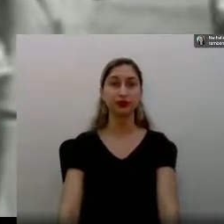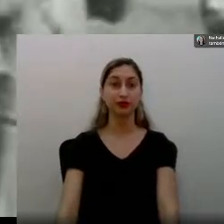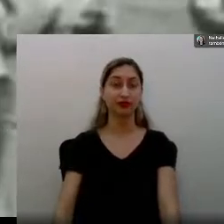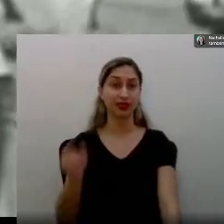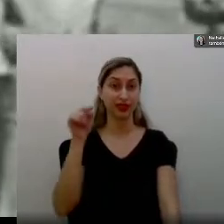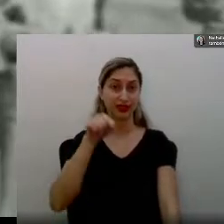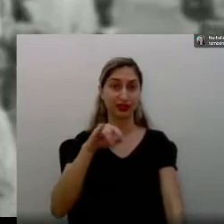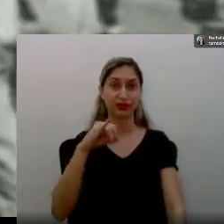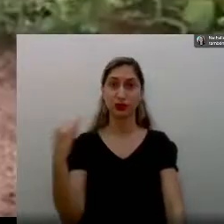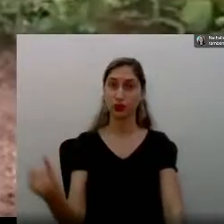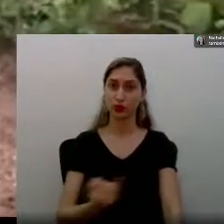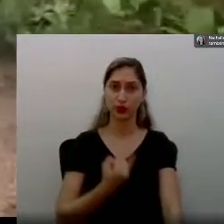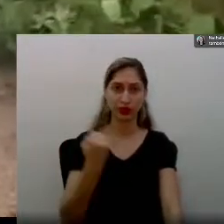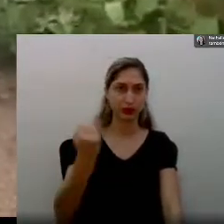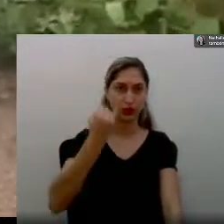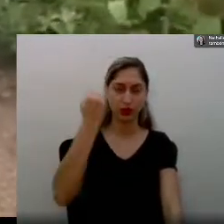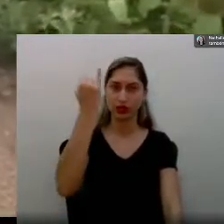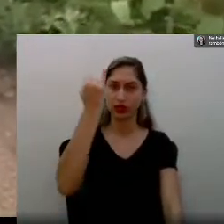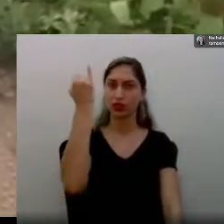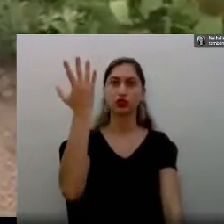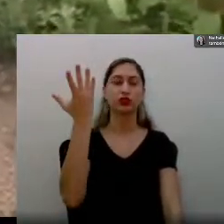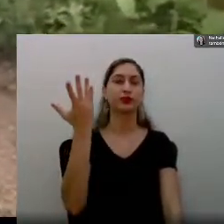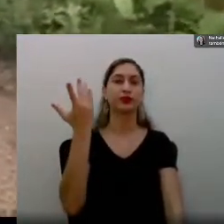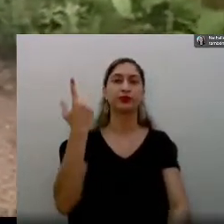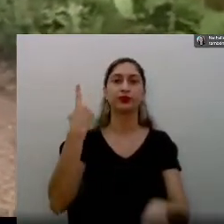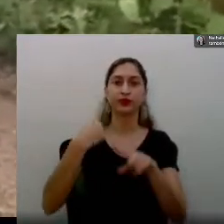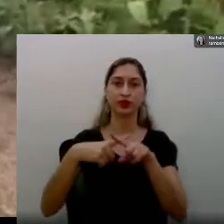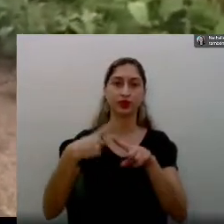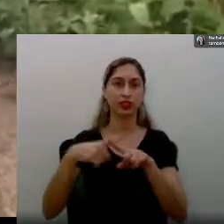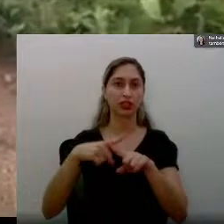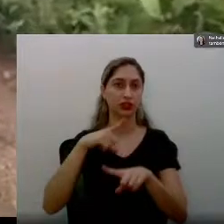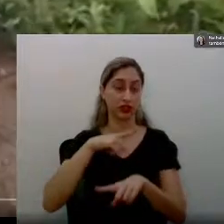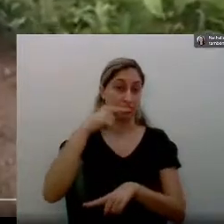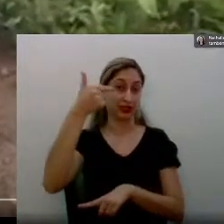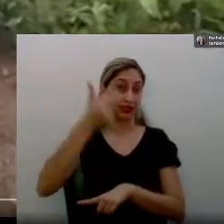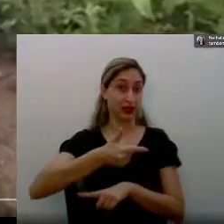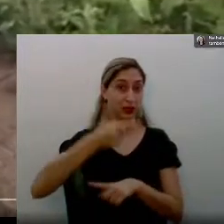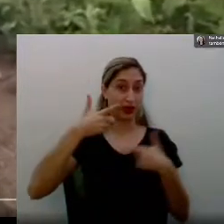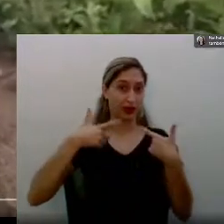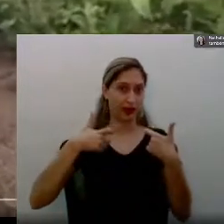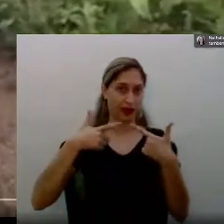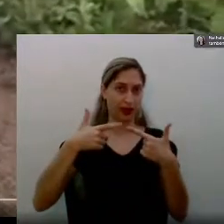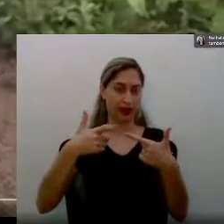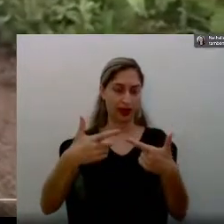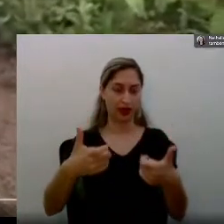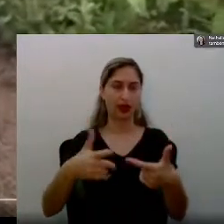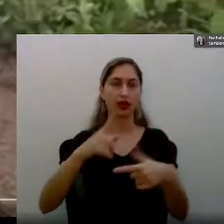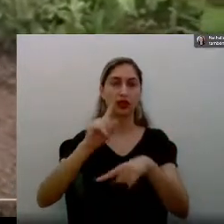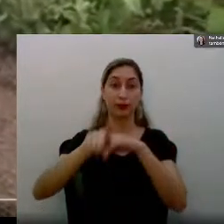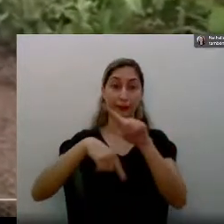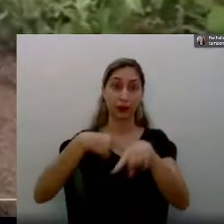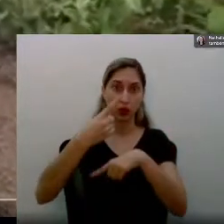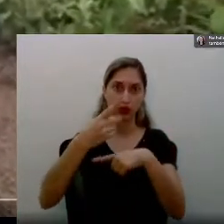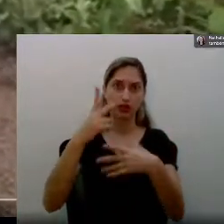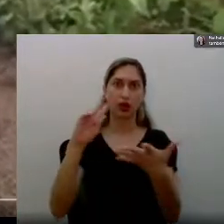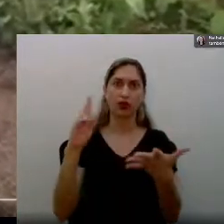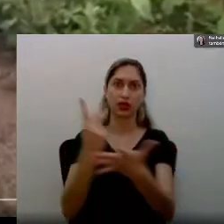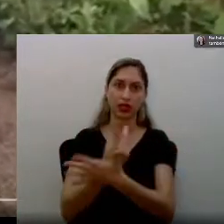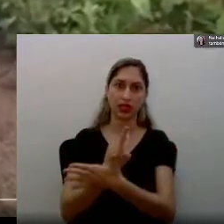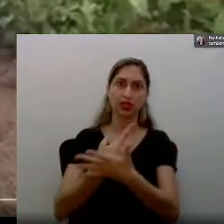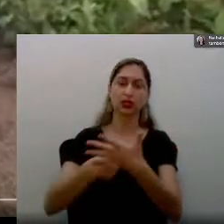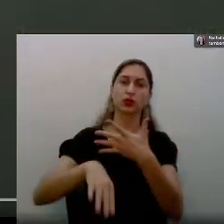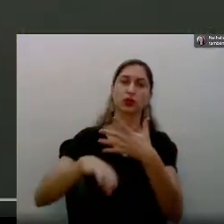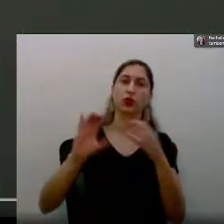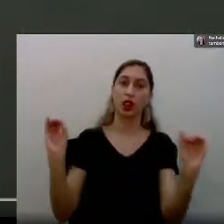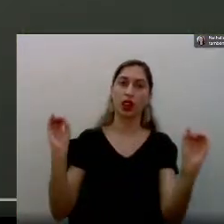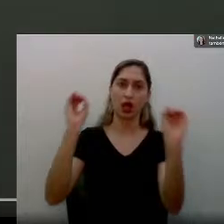por causa era o primeiro Eclipse depois da segunda guerra né aqui mostra até o moço que era o dono do terreno onde é que pretende para os americanos e lá